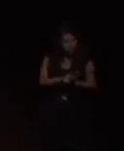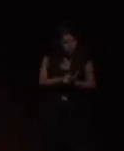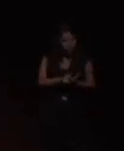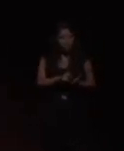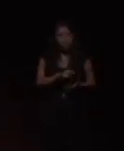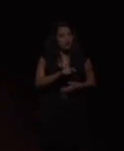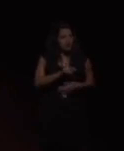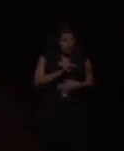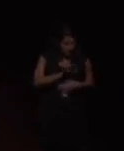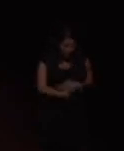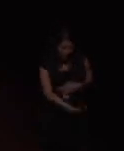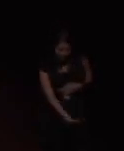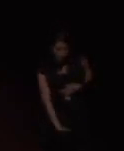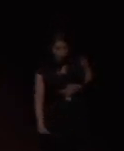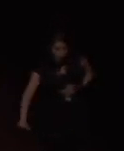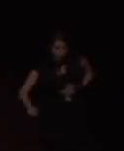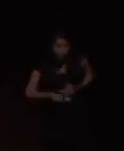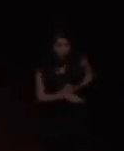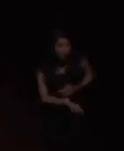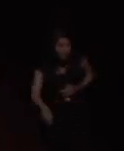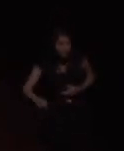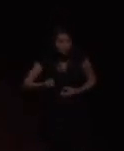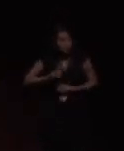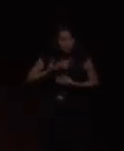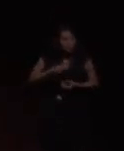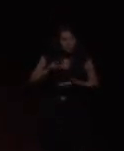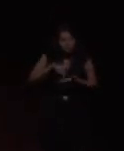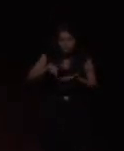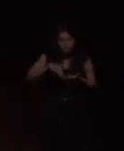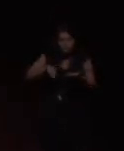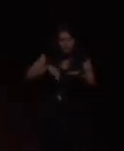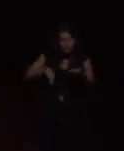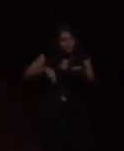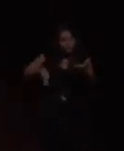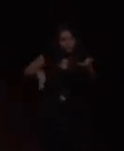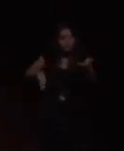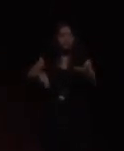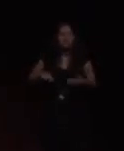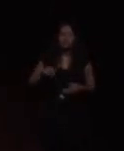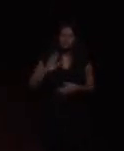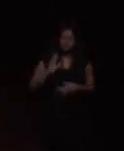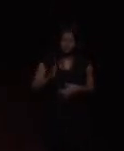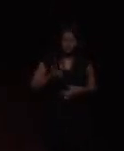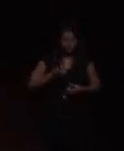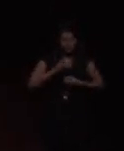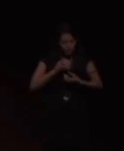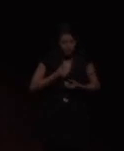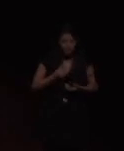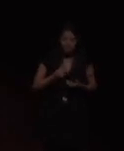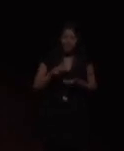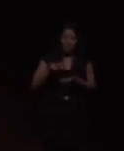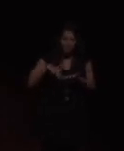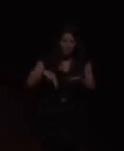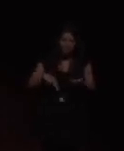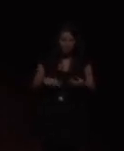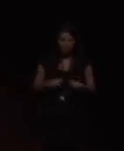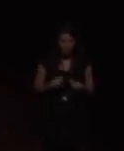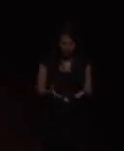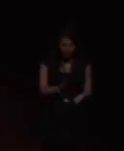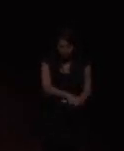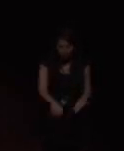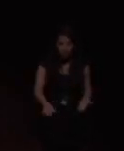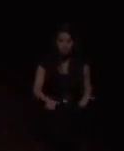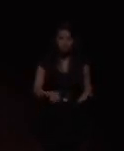são especialistas na leitura de poesias. Nós lemos muitas poesias, colocamos livros e tal o tempo todo,